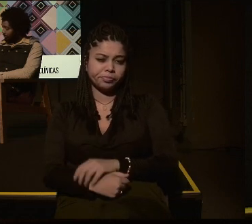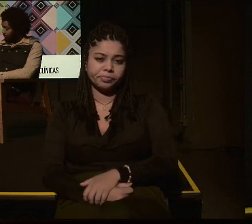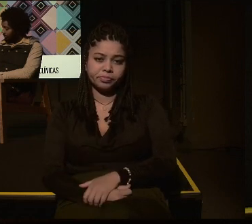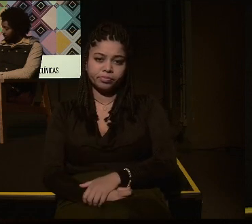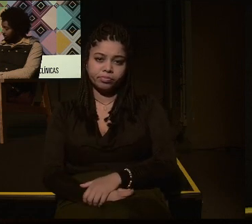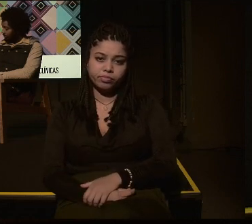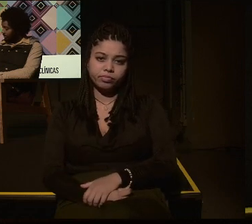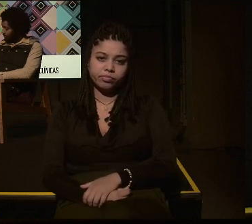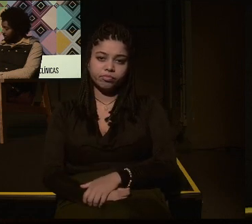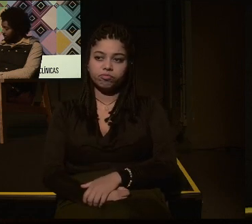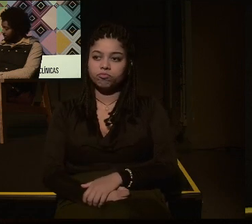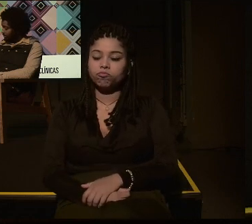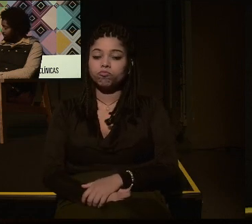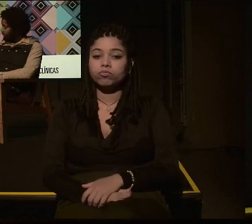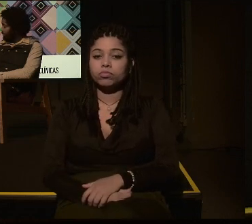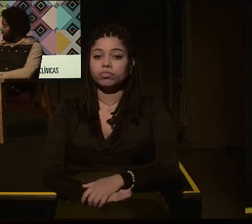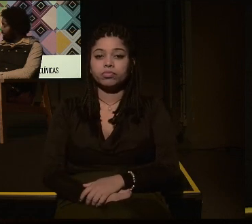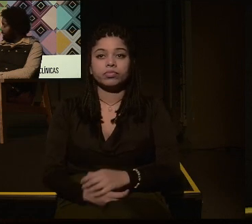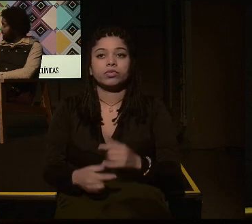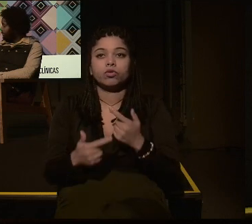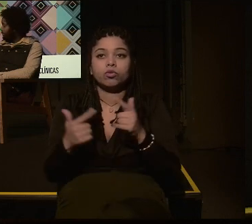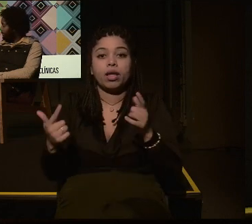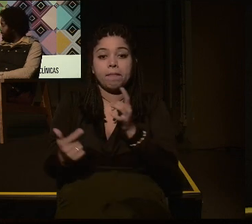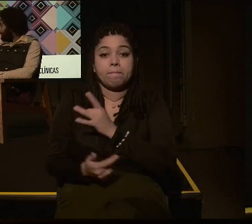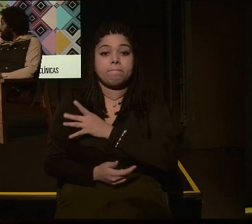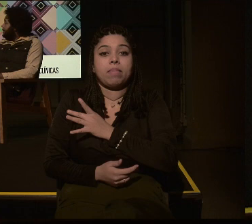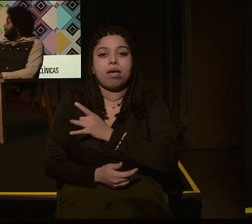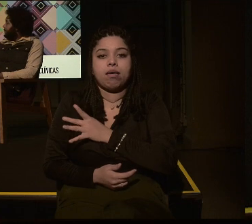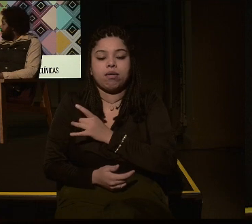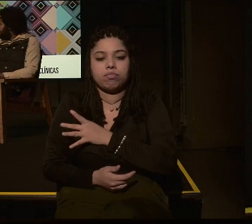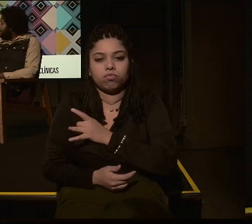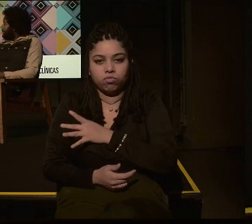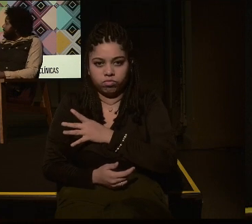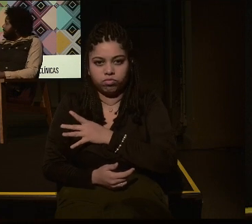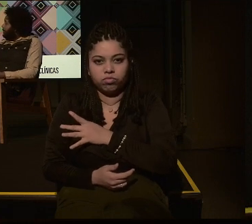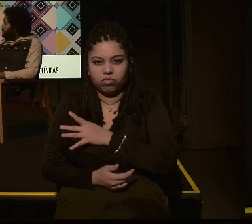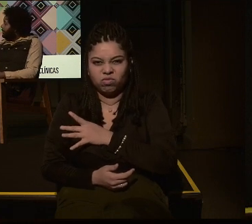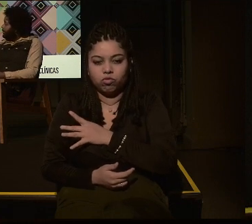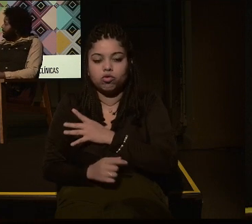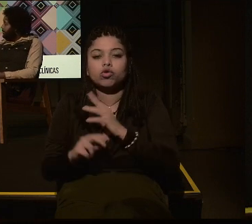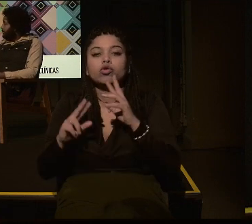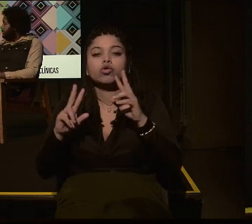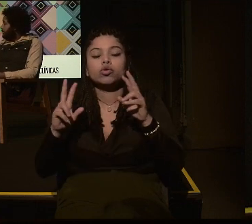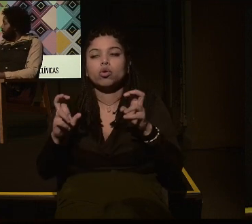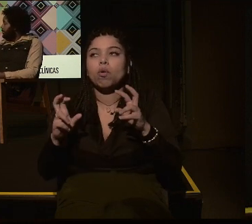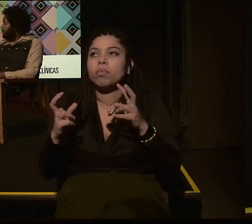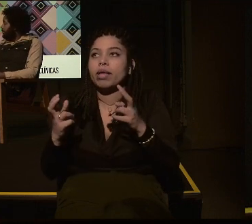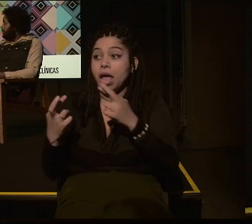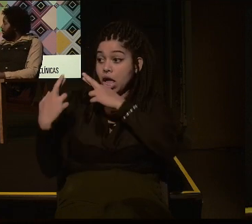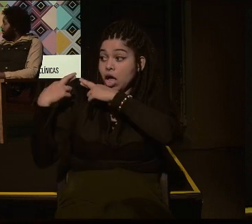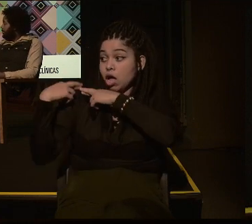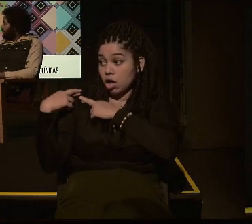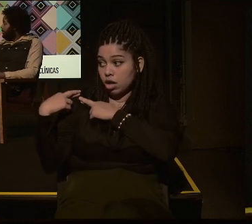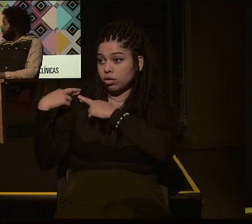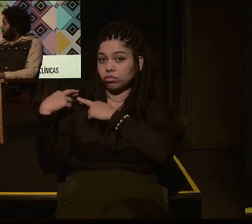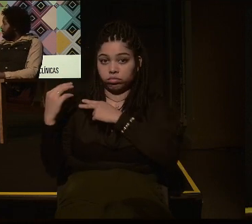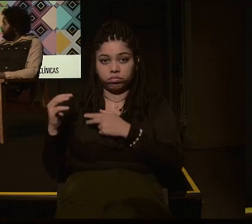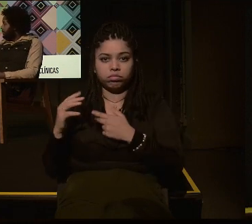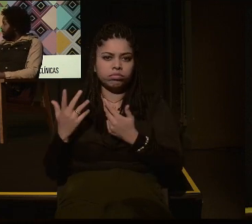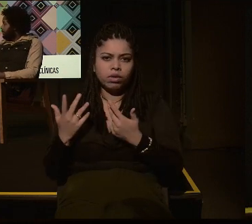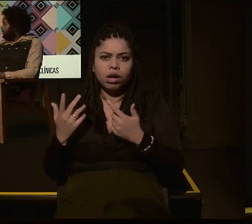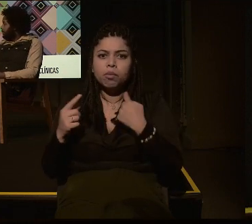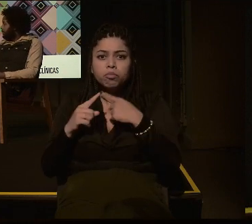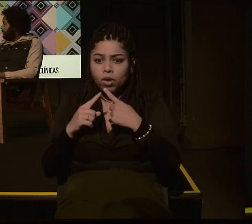Não há por que temer o devir negro, porque ele oferta aquilo que é particular